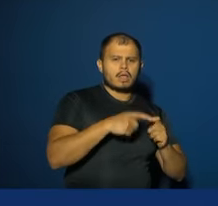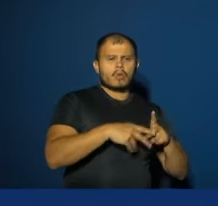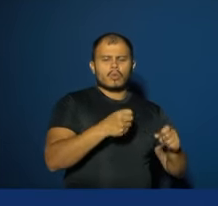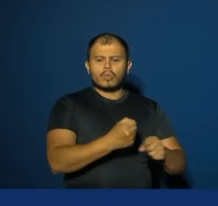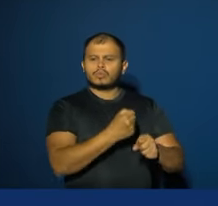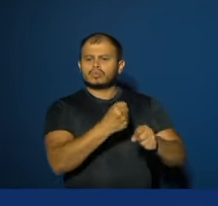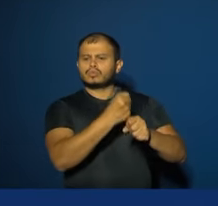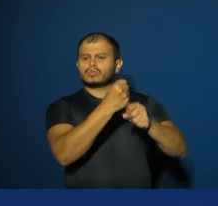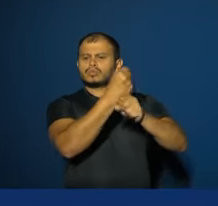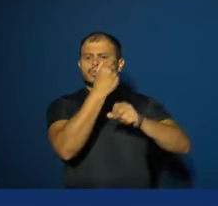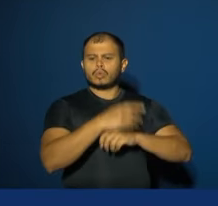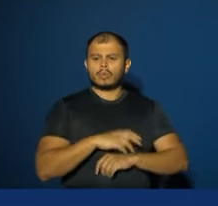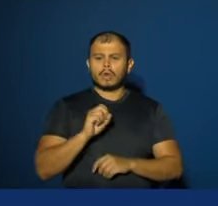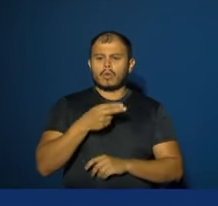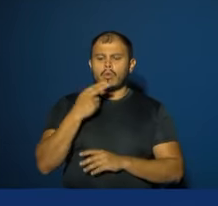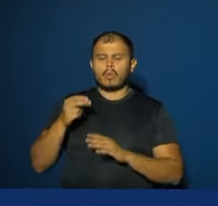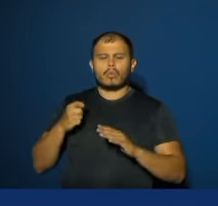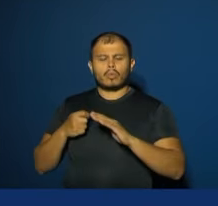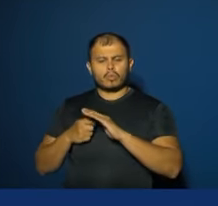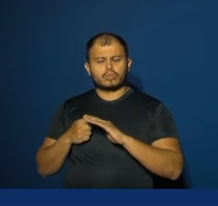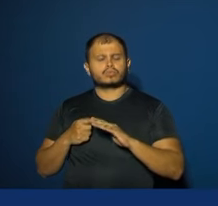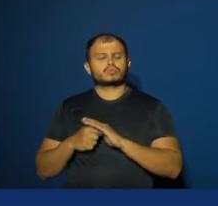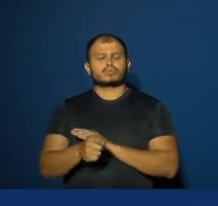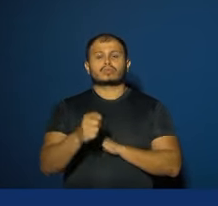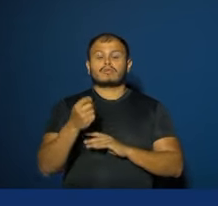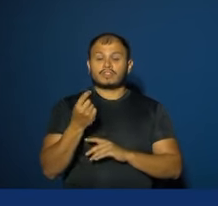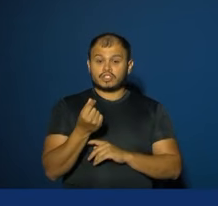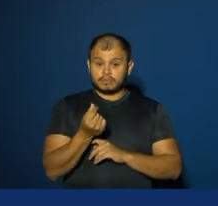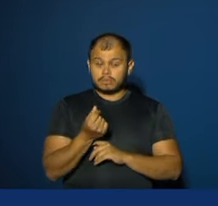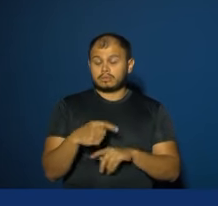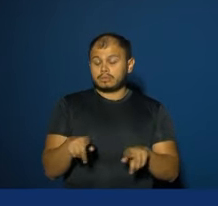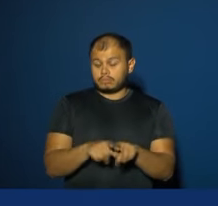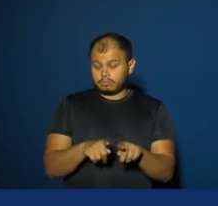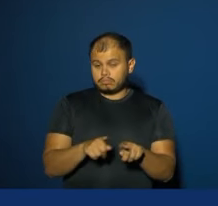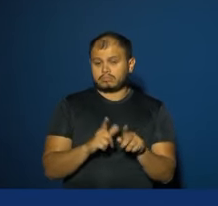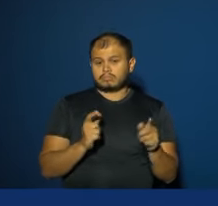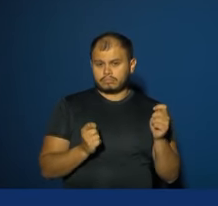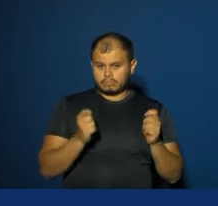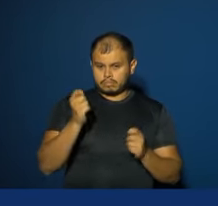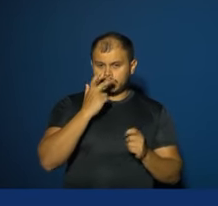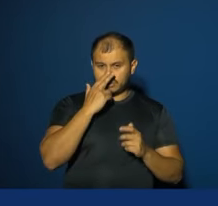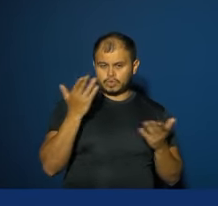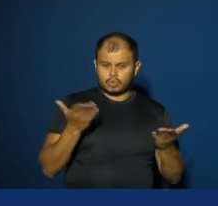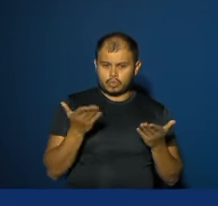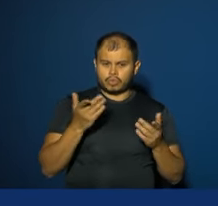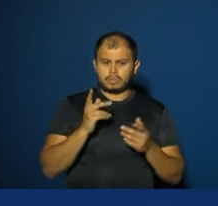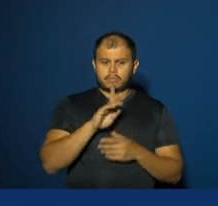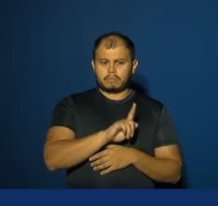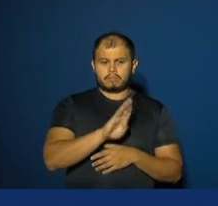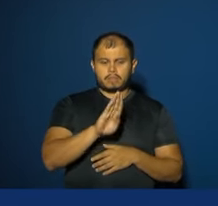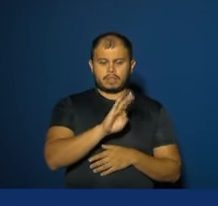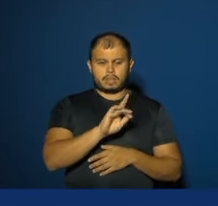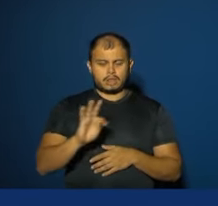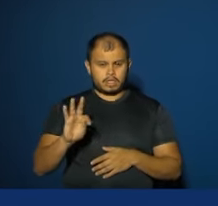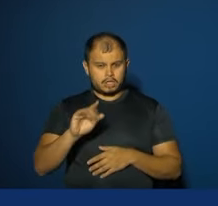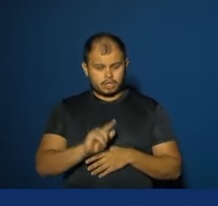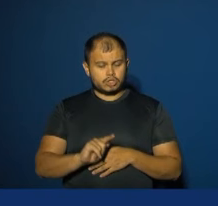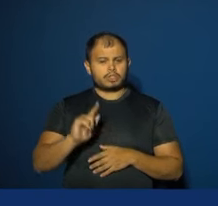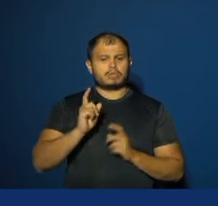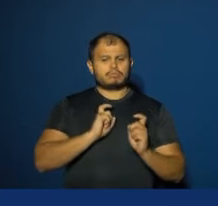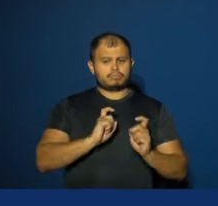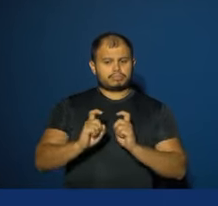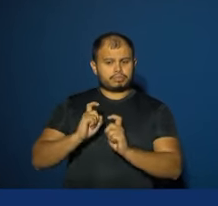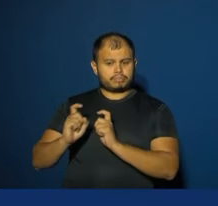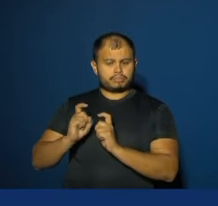construtoras leilões para fundos de investimento eu acho que aqui essa reunião no no BTG é muito importante eu já fiz